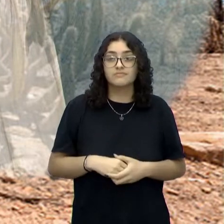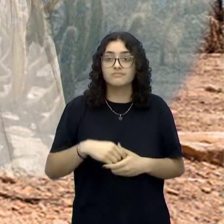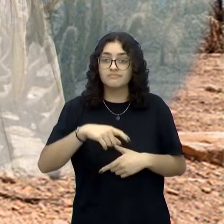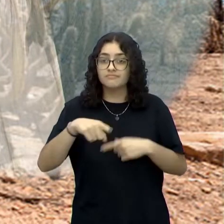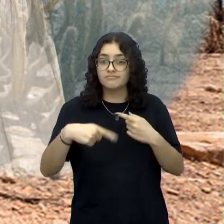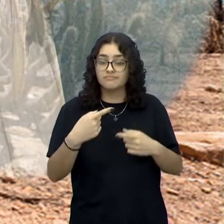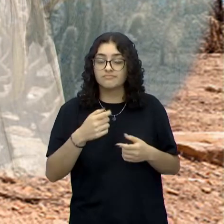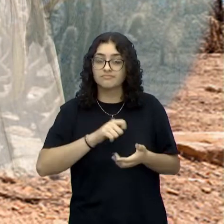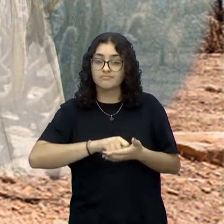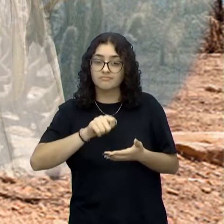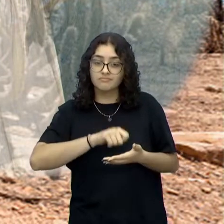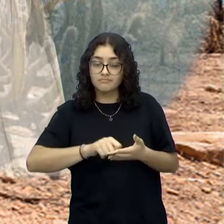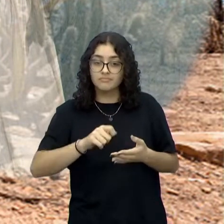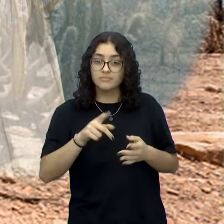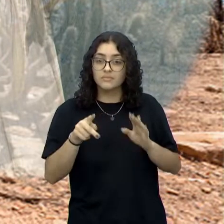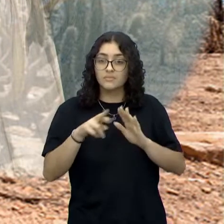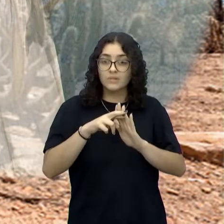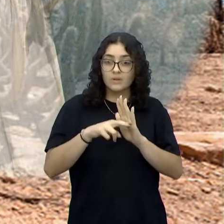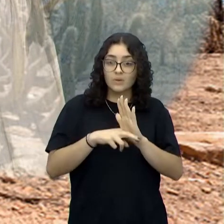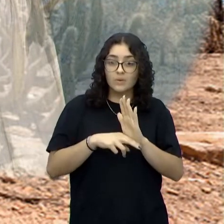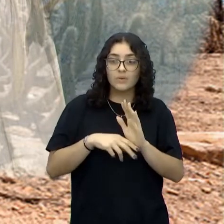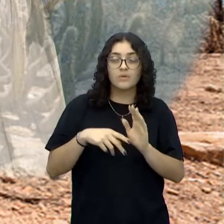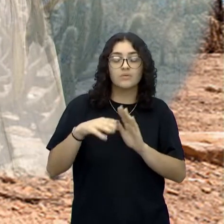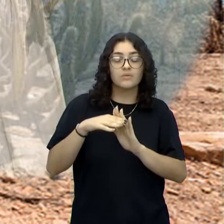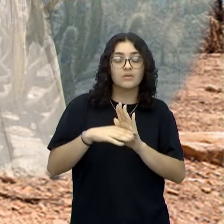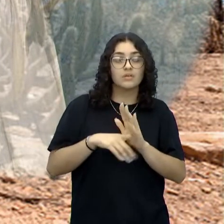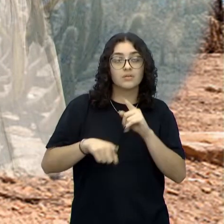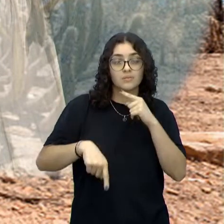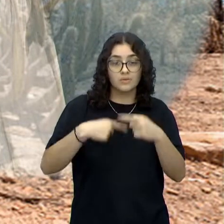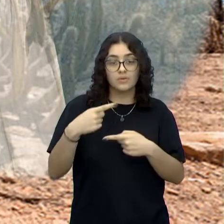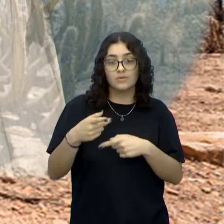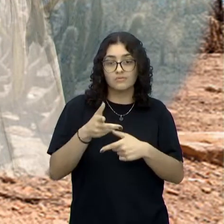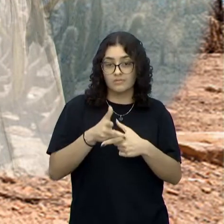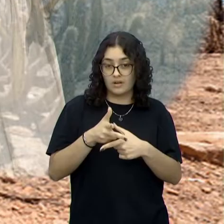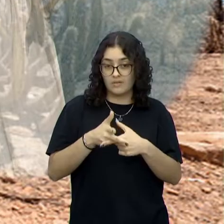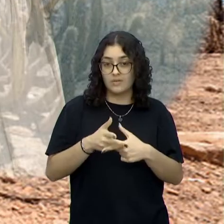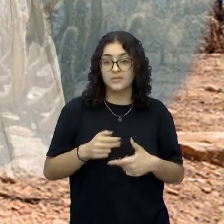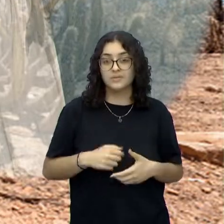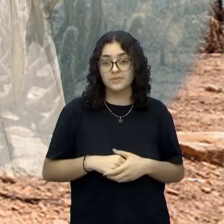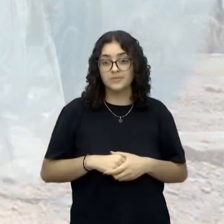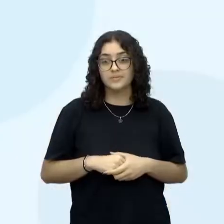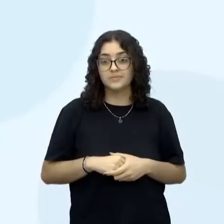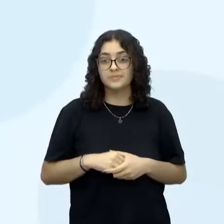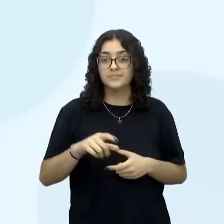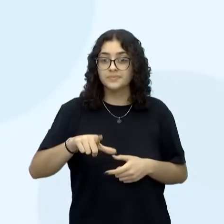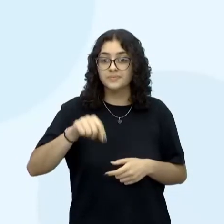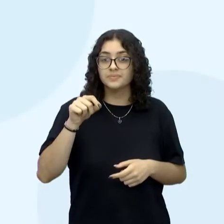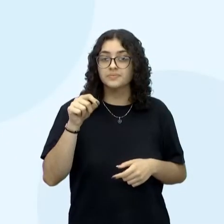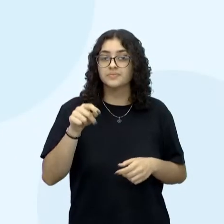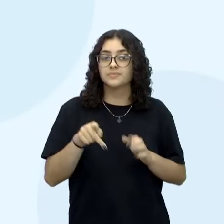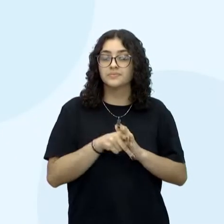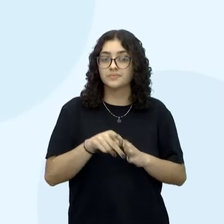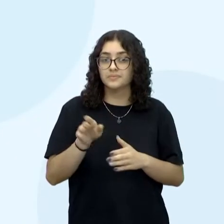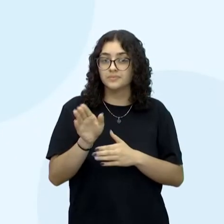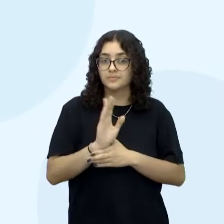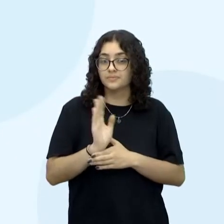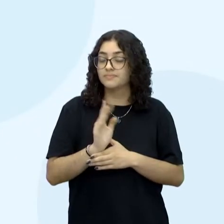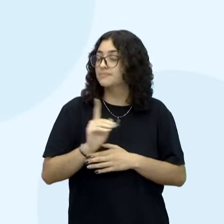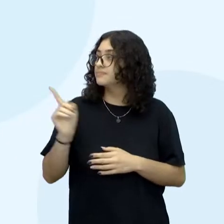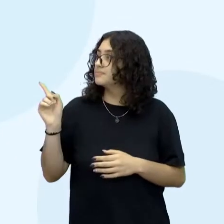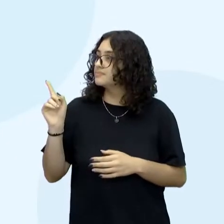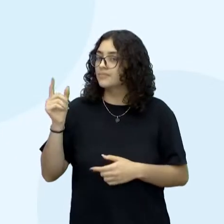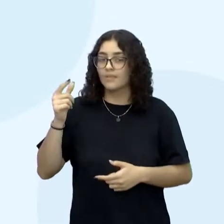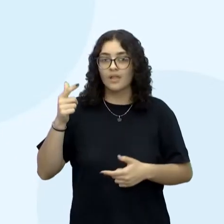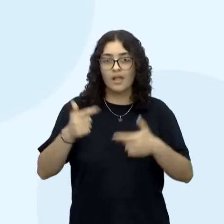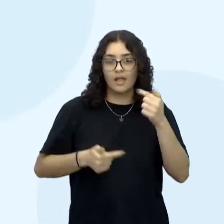o argumento, o roteiro e por fim a gravação. Então vamos lá, a escolha do filme. Eu escolhi esse filme aí, ó, Guerra